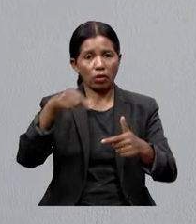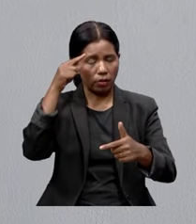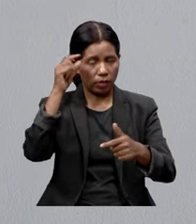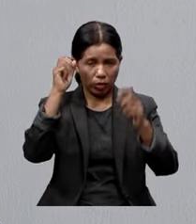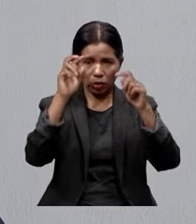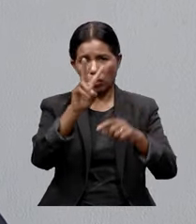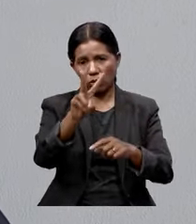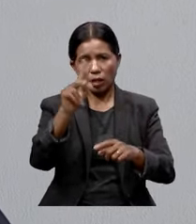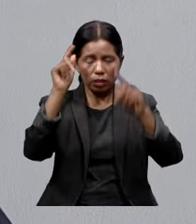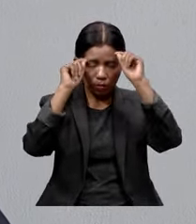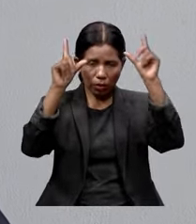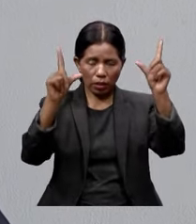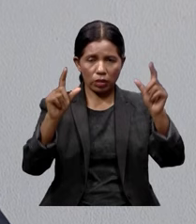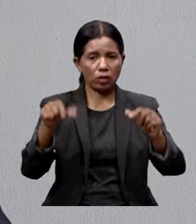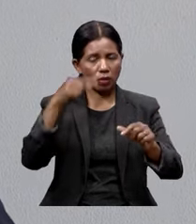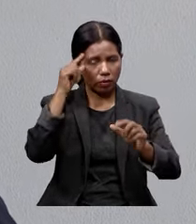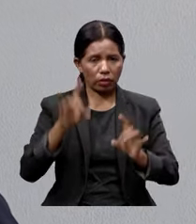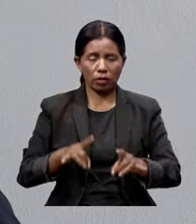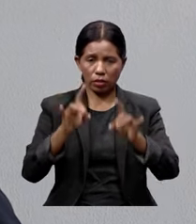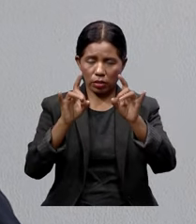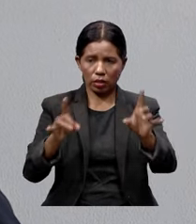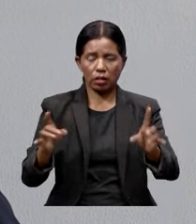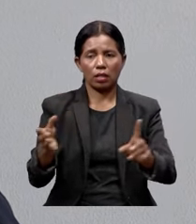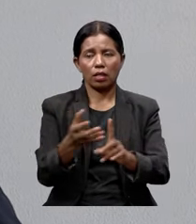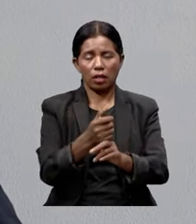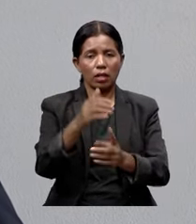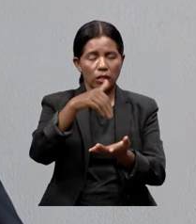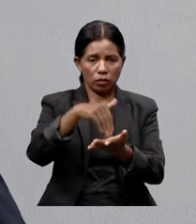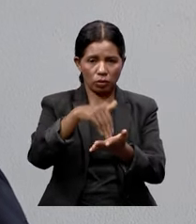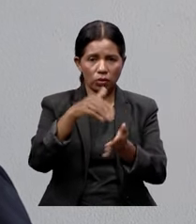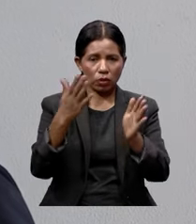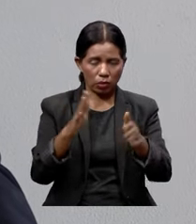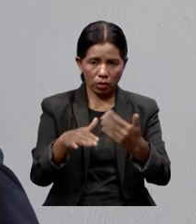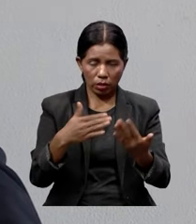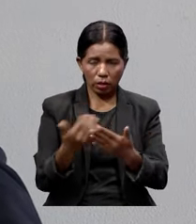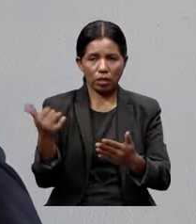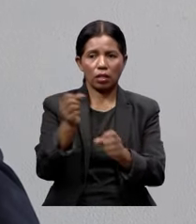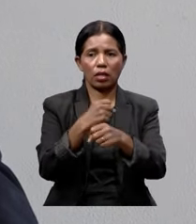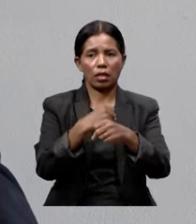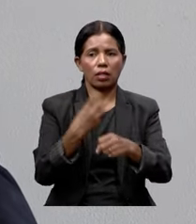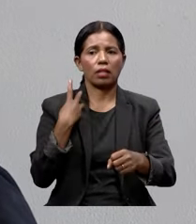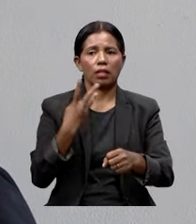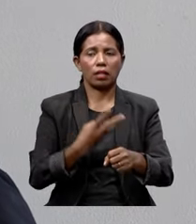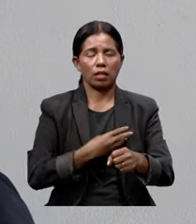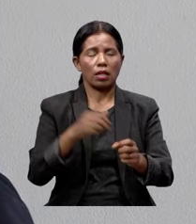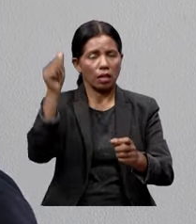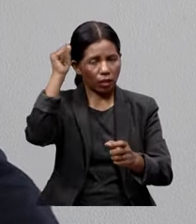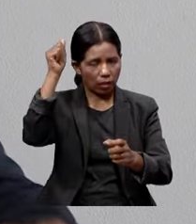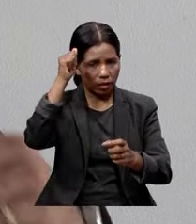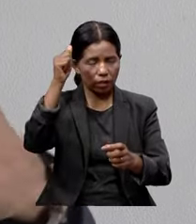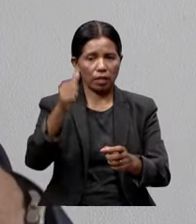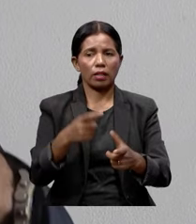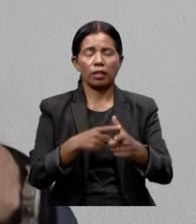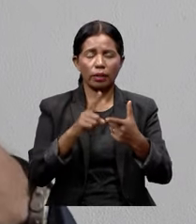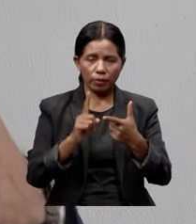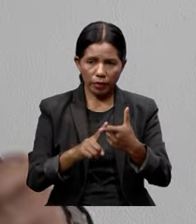Timor-Leste, Australia mos se cares estudo cernejo di halon si itania analisi interno e